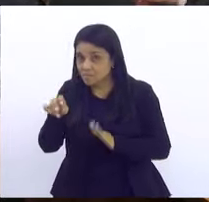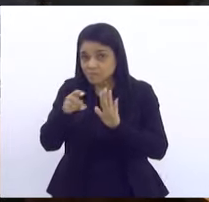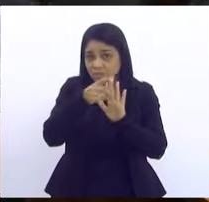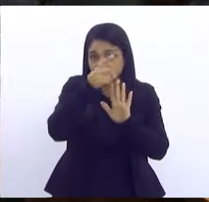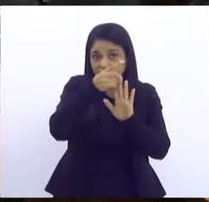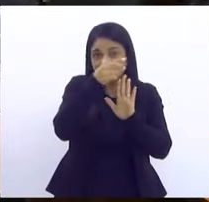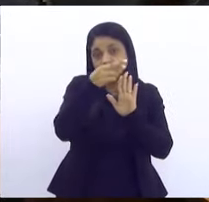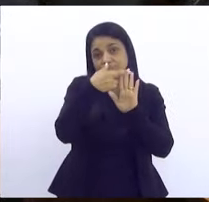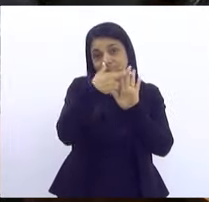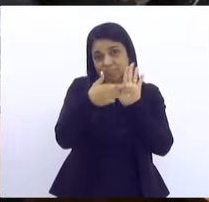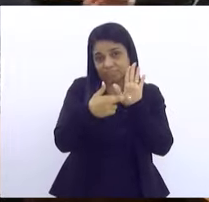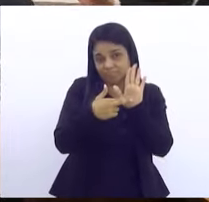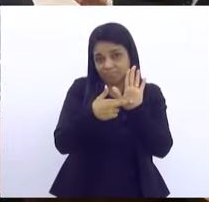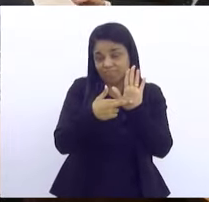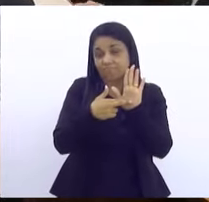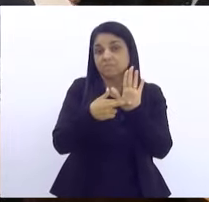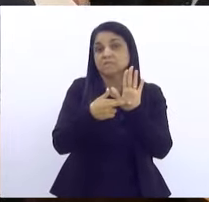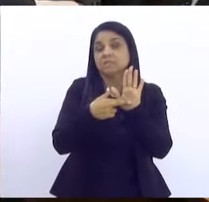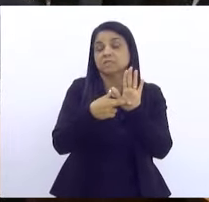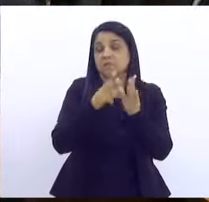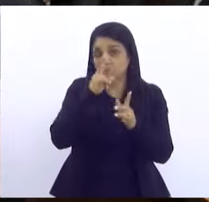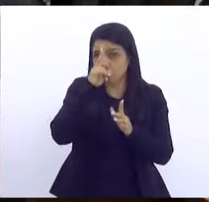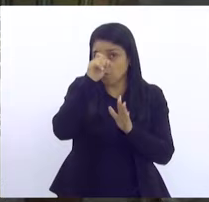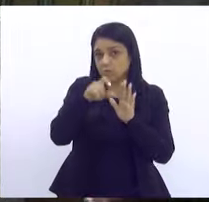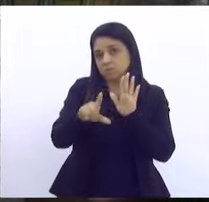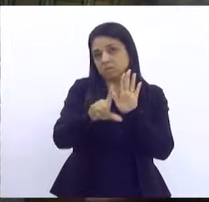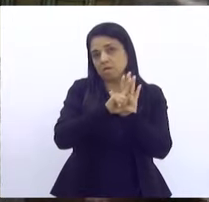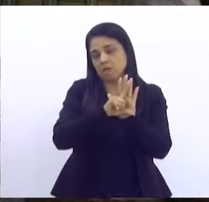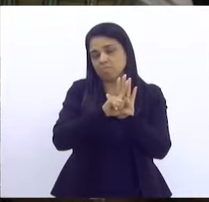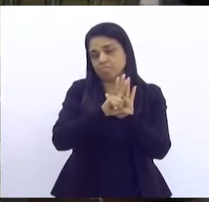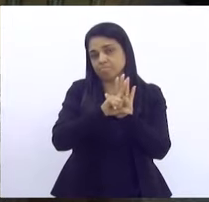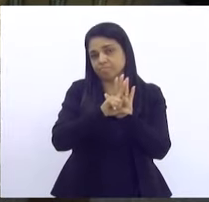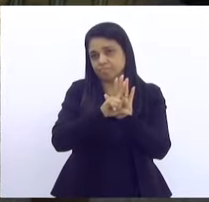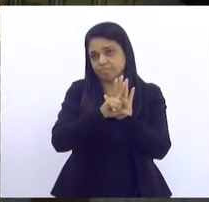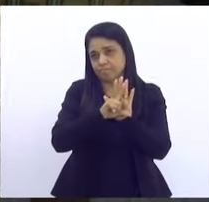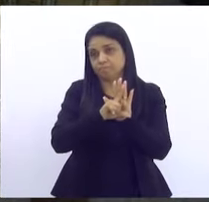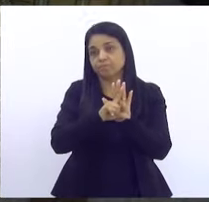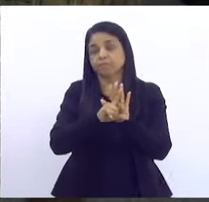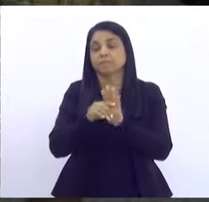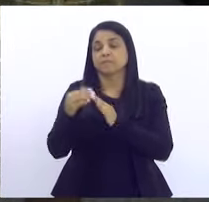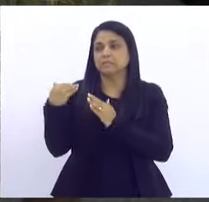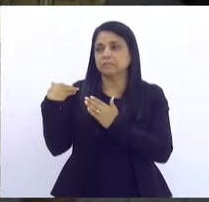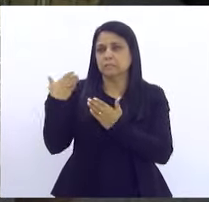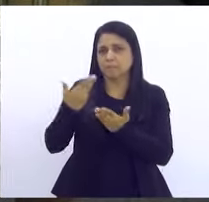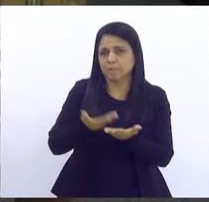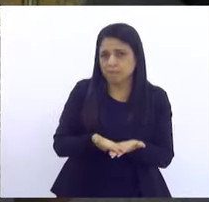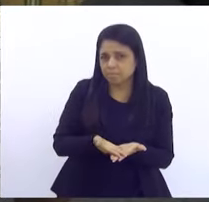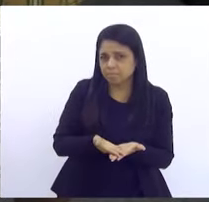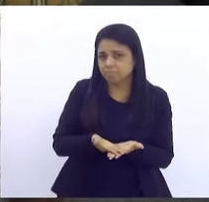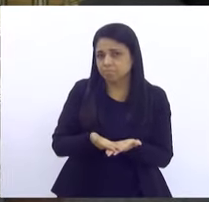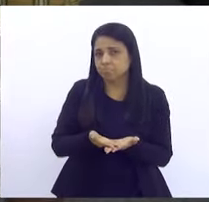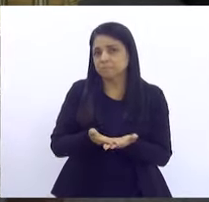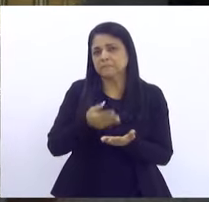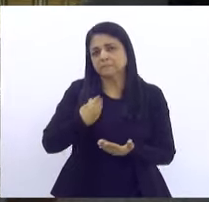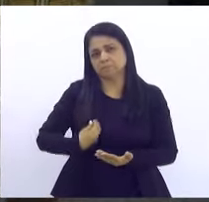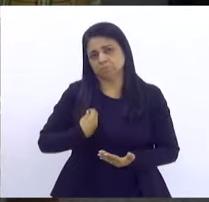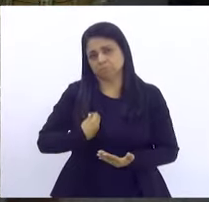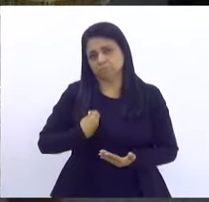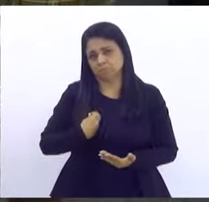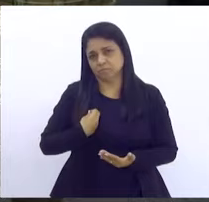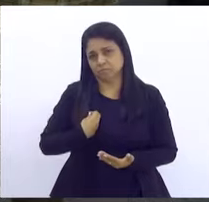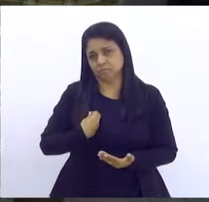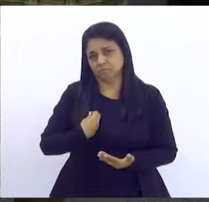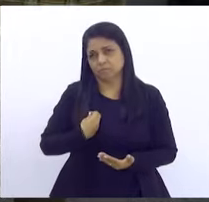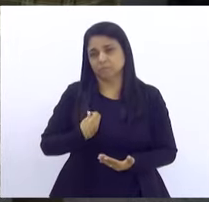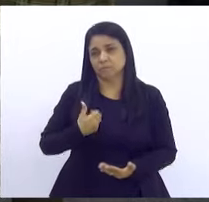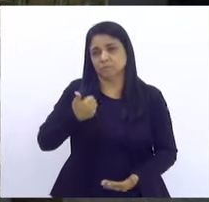um decreto-lei que tem força de lei. E de lá para cá, ela sempre existiu. Quando chegou